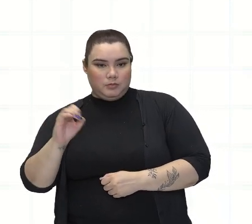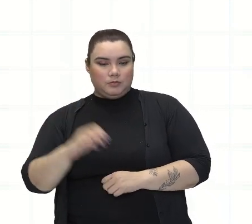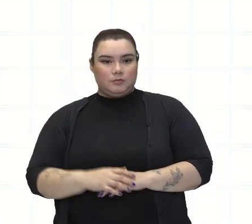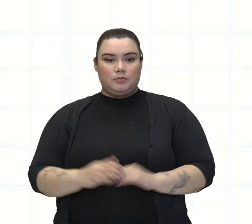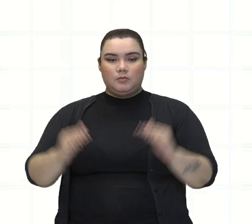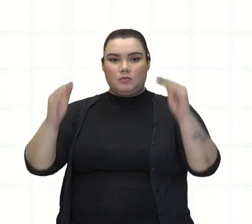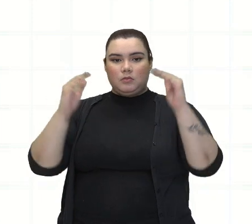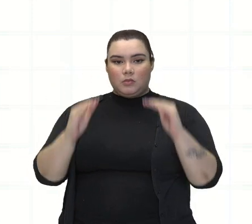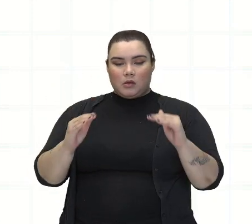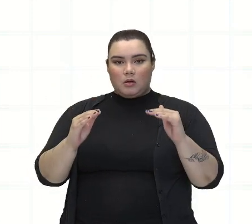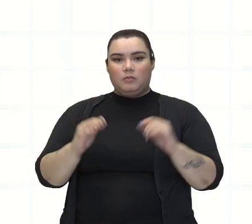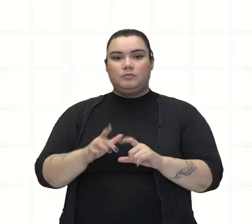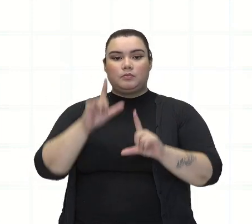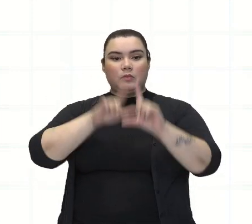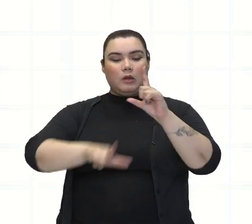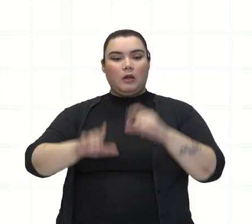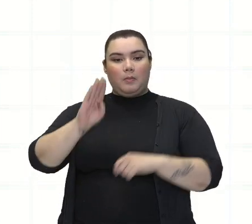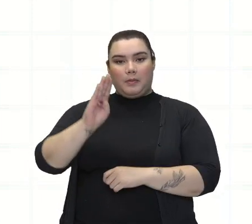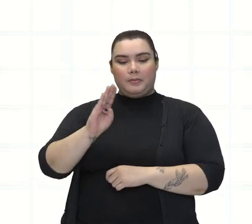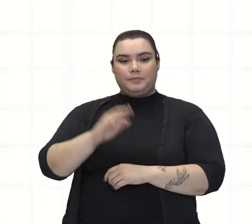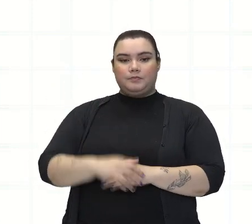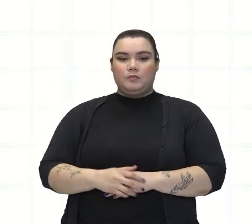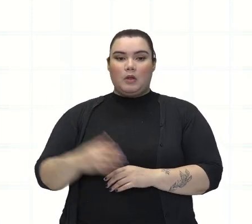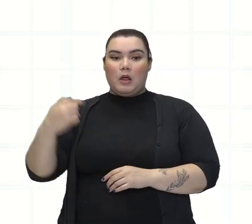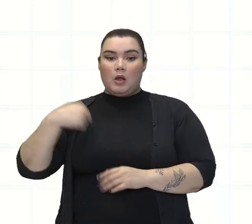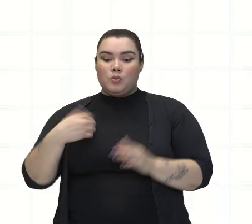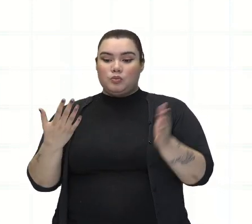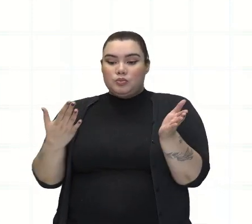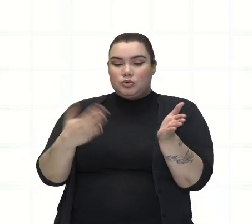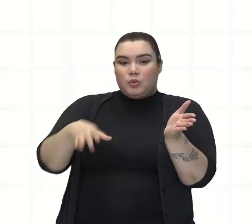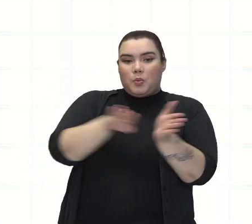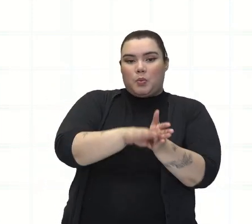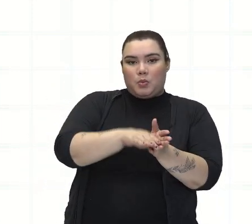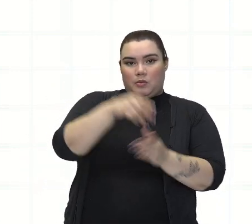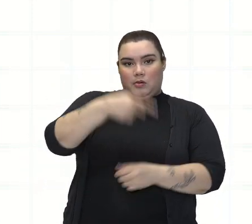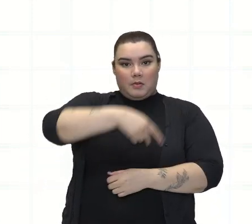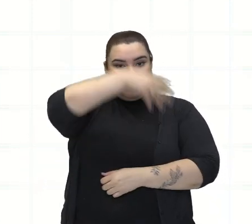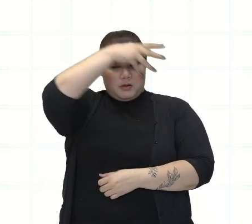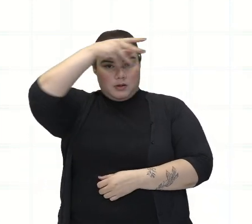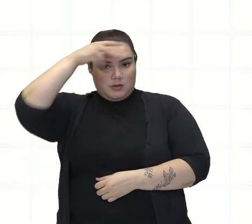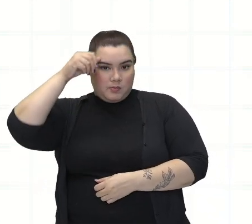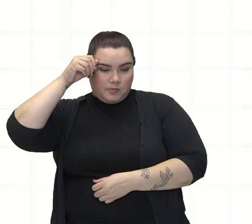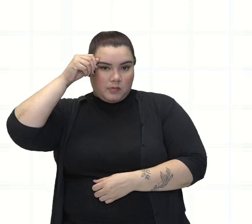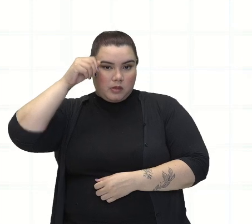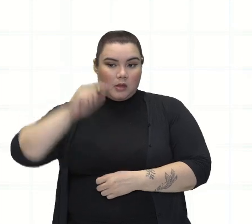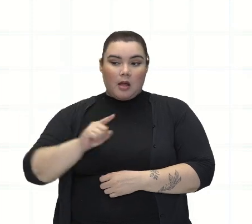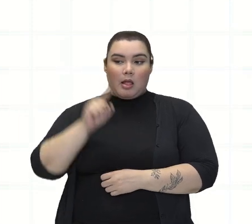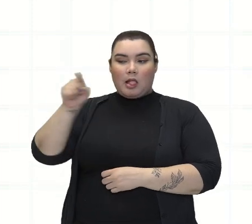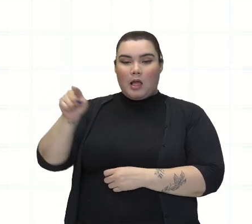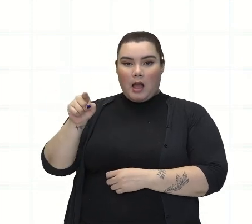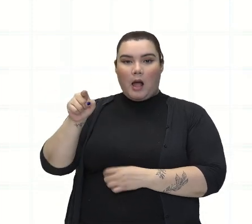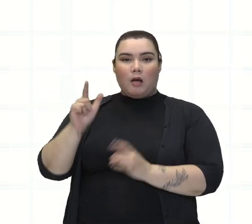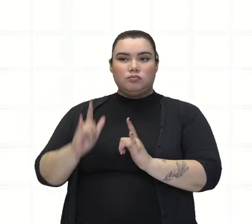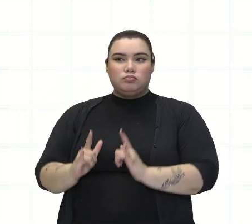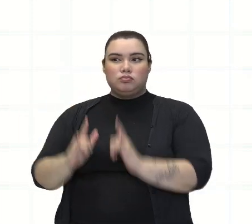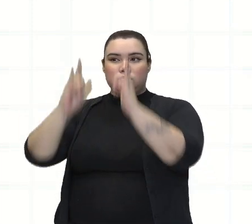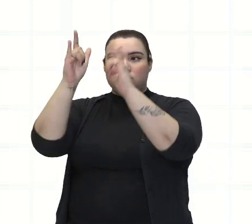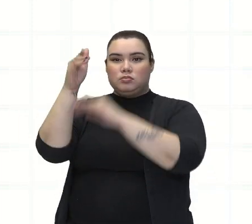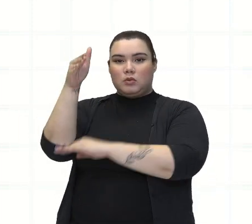eu cheguei em Manaus. O Tropical Hotel